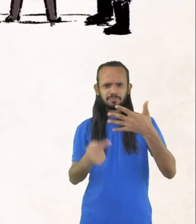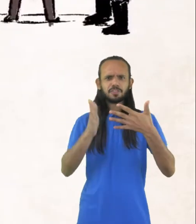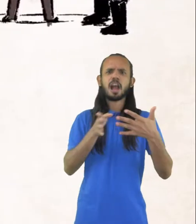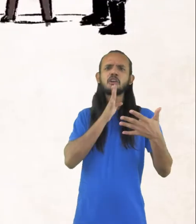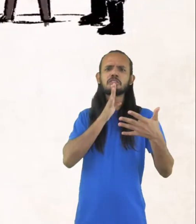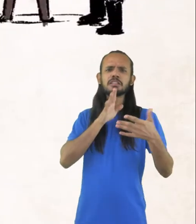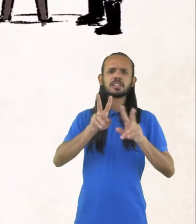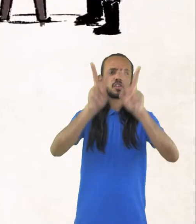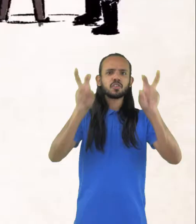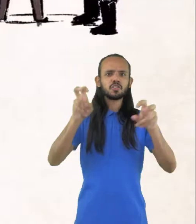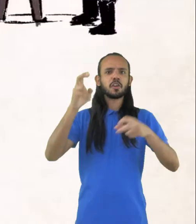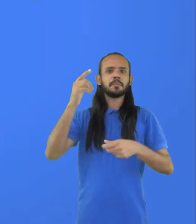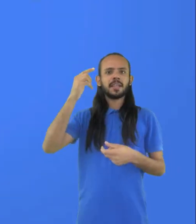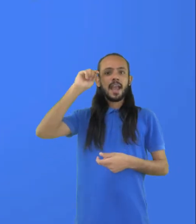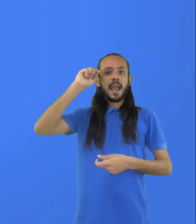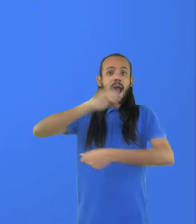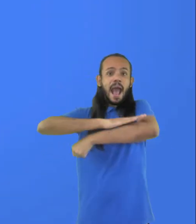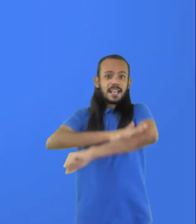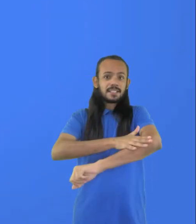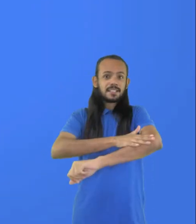racismo contra pessoas negras no Brasil.